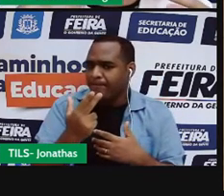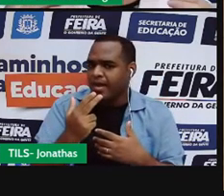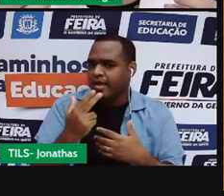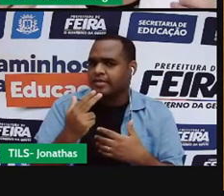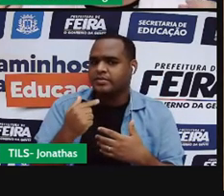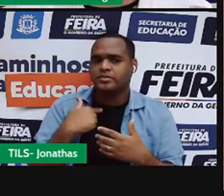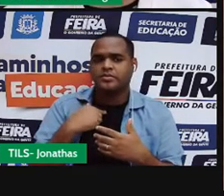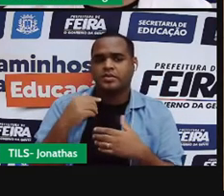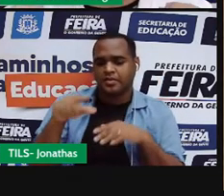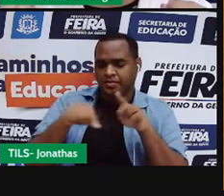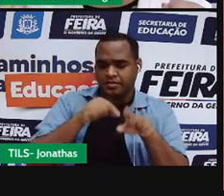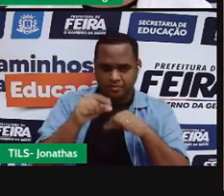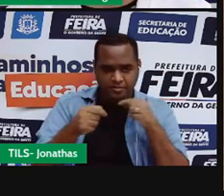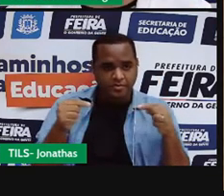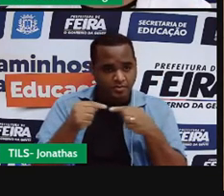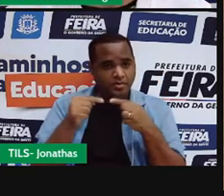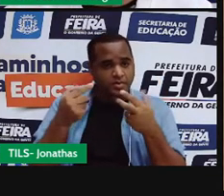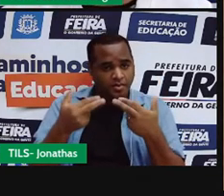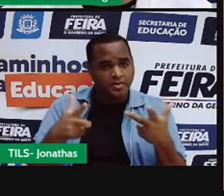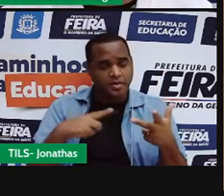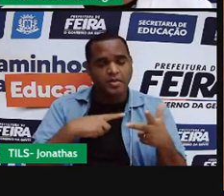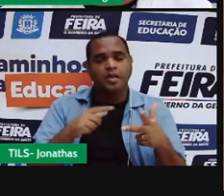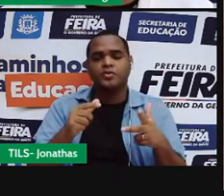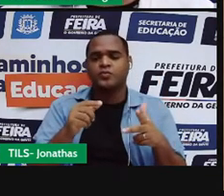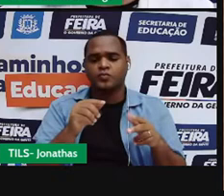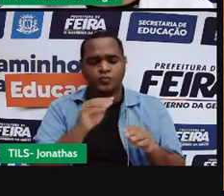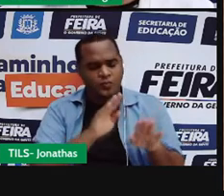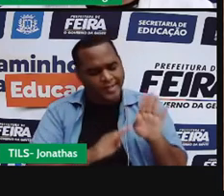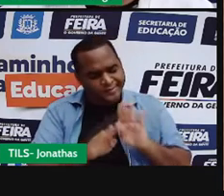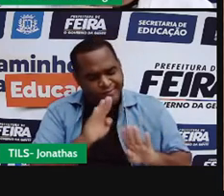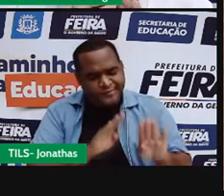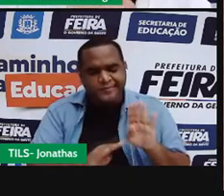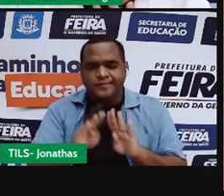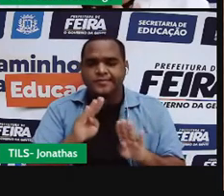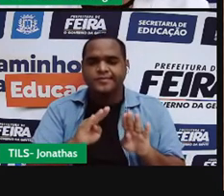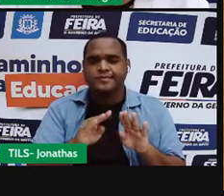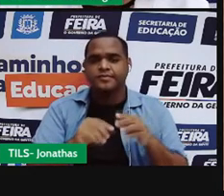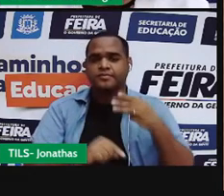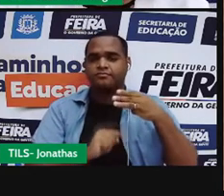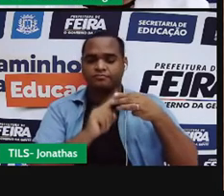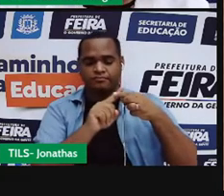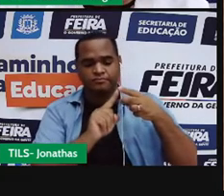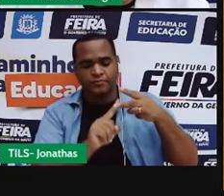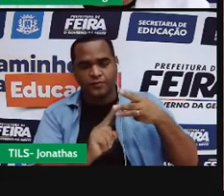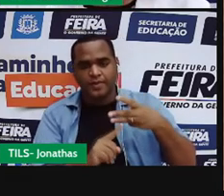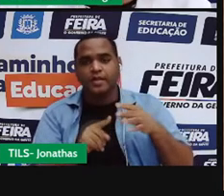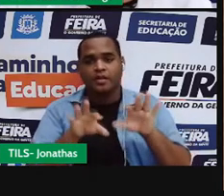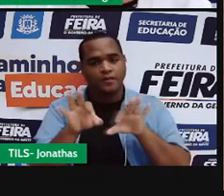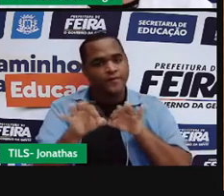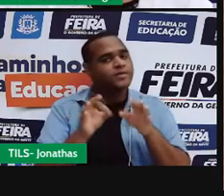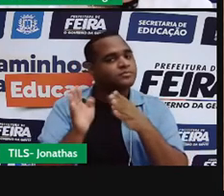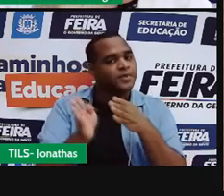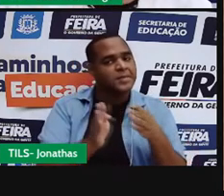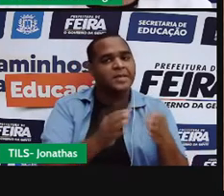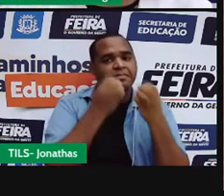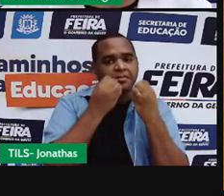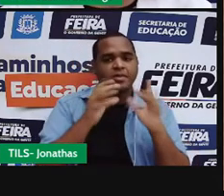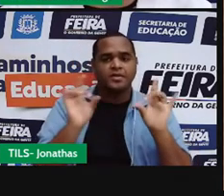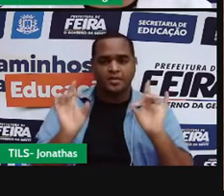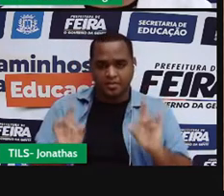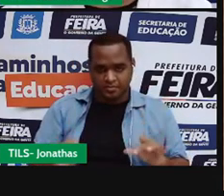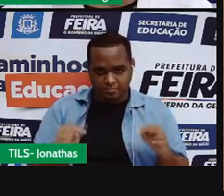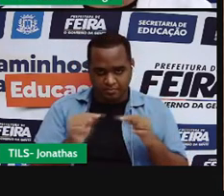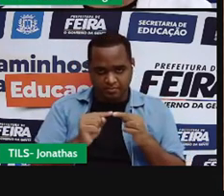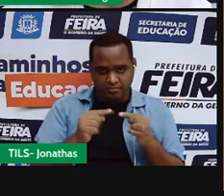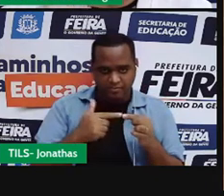muito detalhado e muito cuidadoso. Então, a gente trouxe aqui três estágios básicos de produção